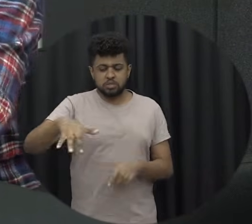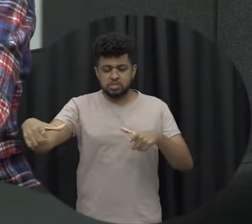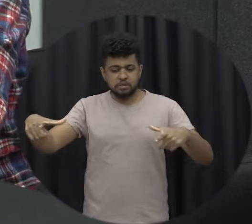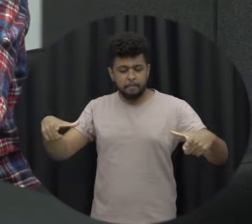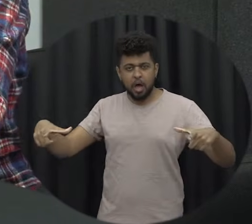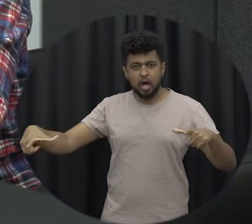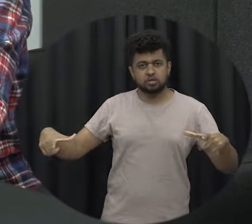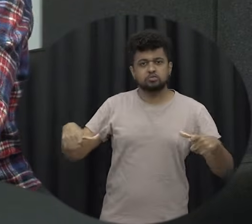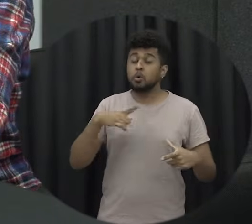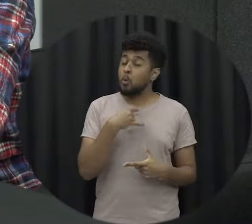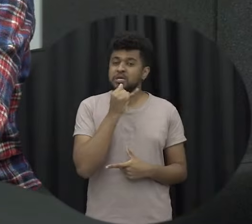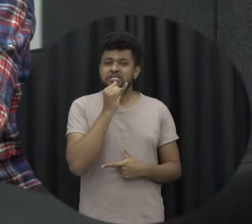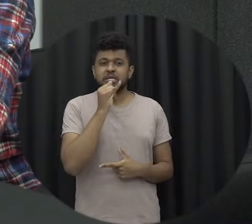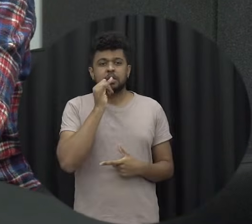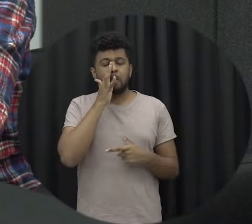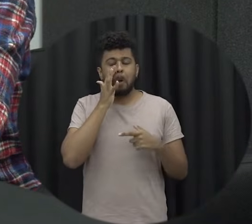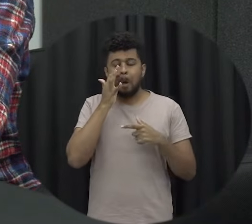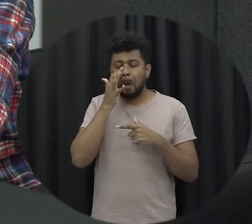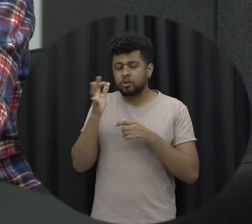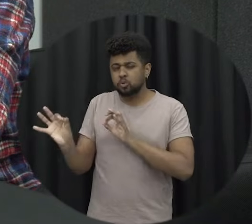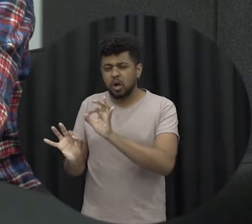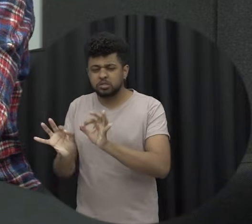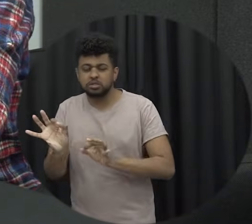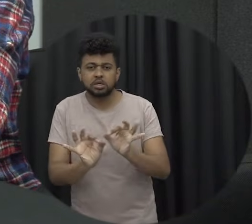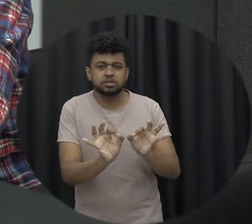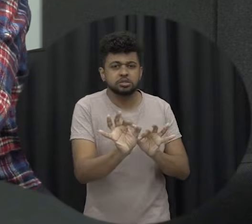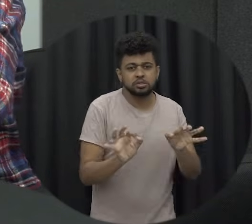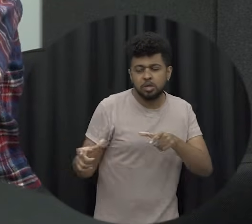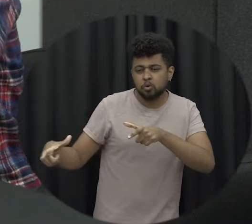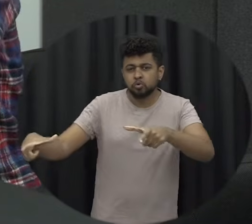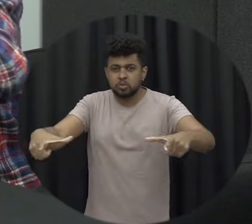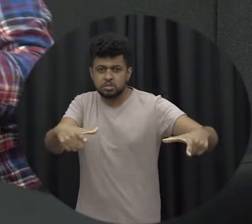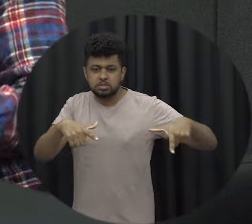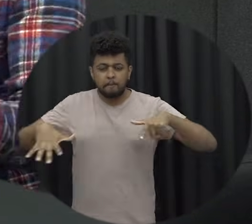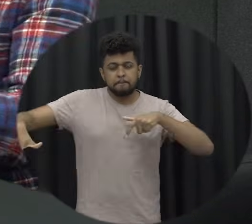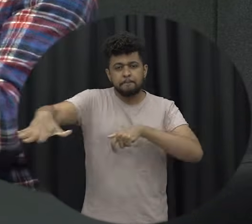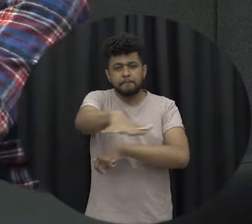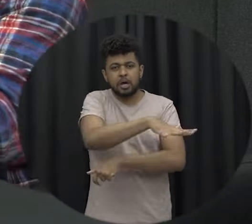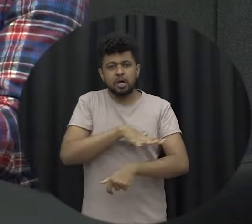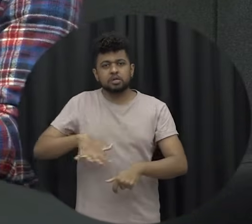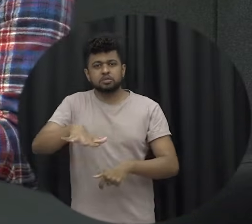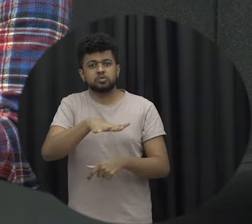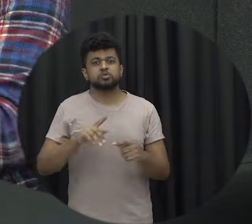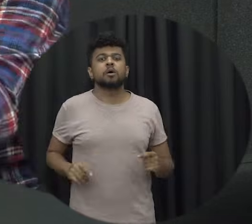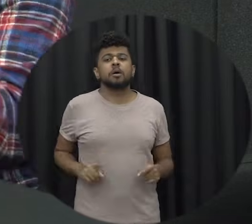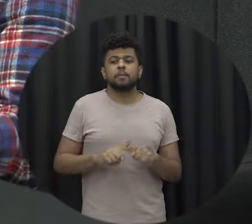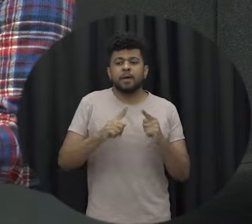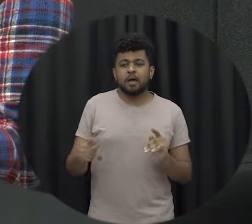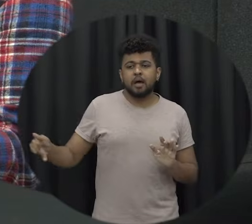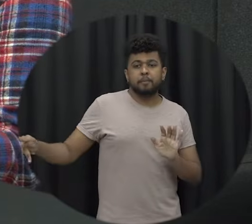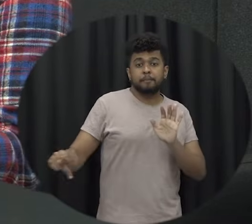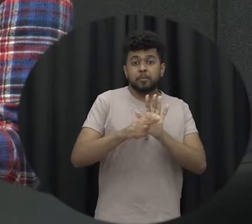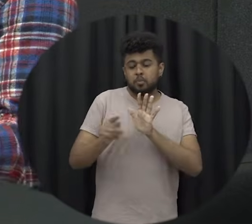organização do espaço, mas a própria organização da tribo,